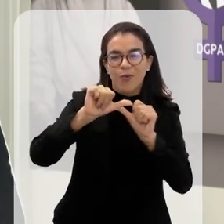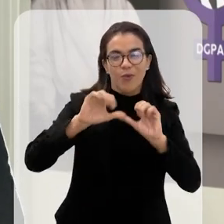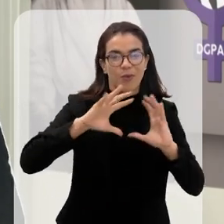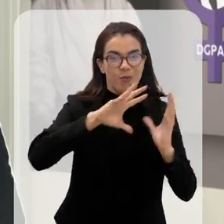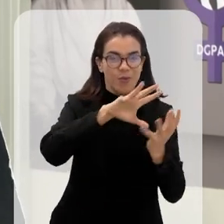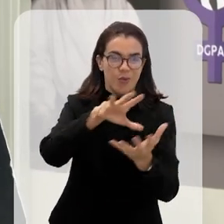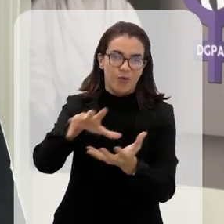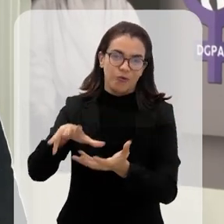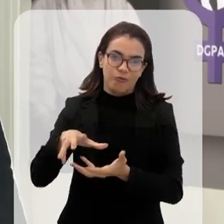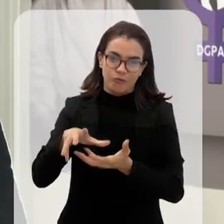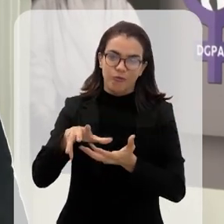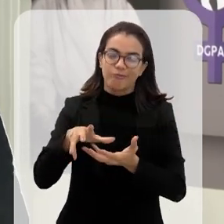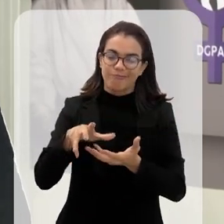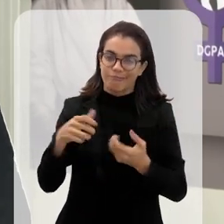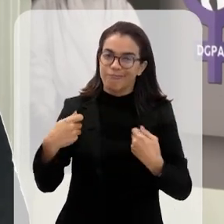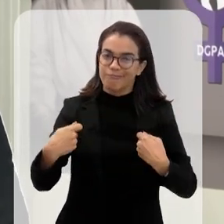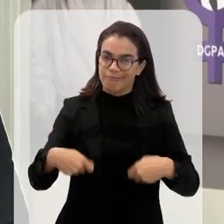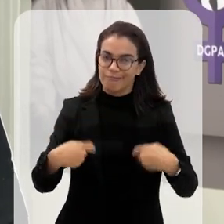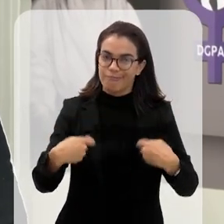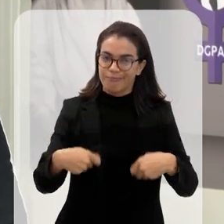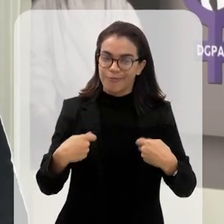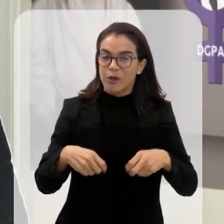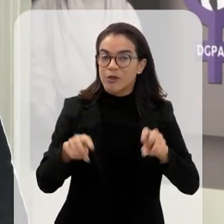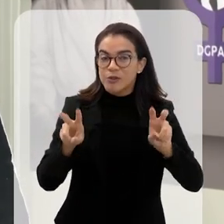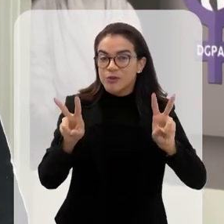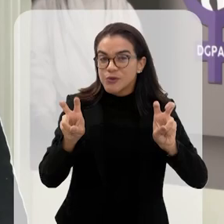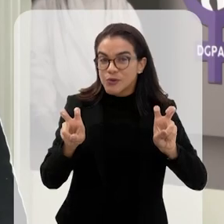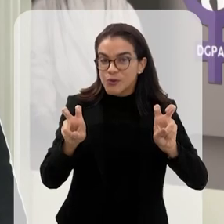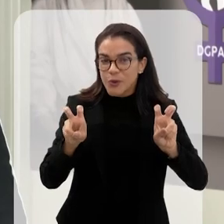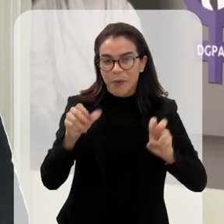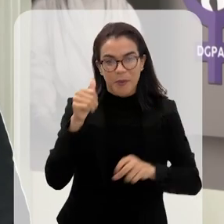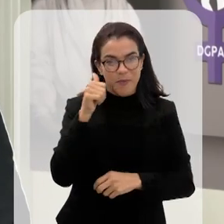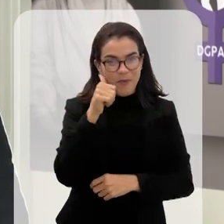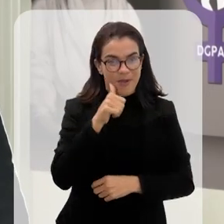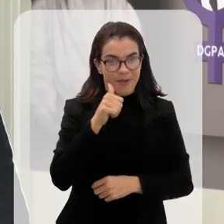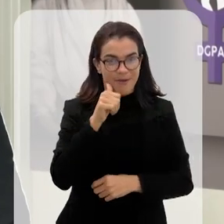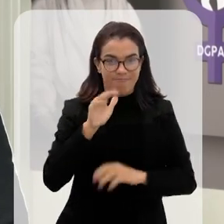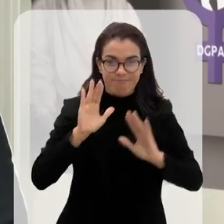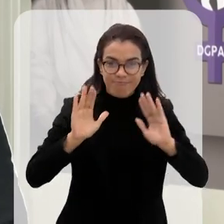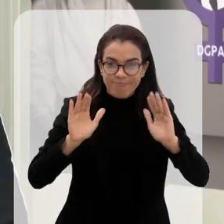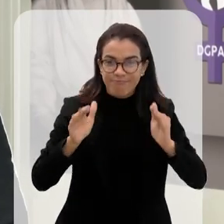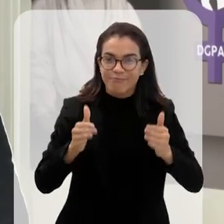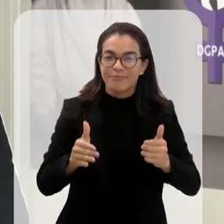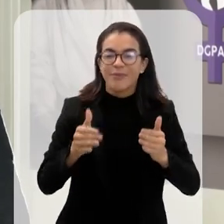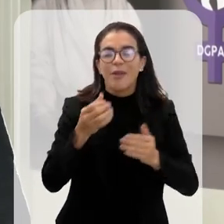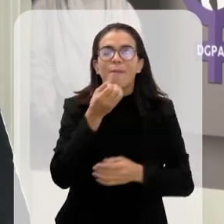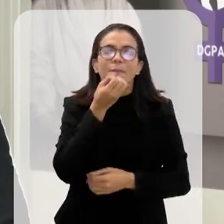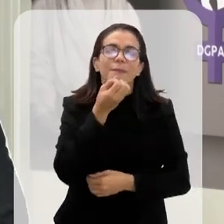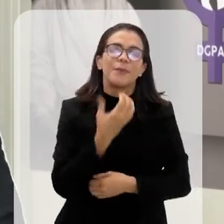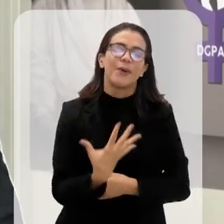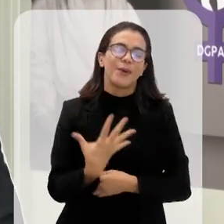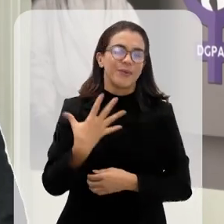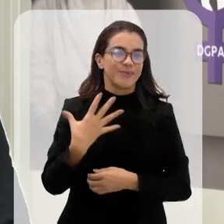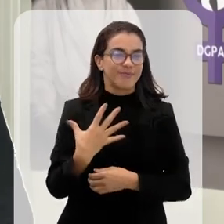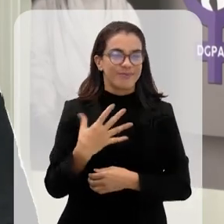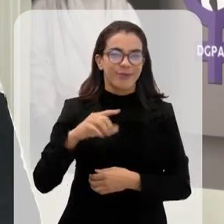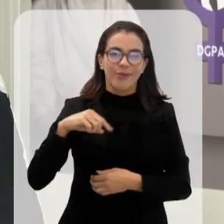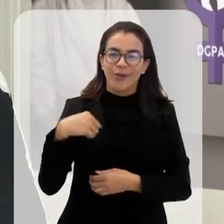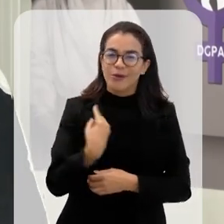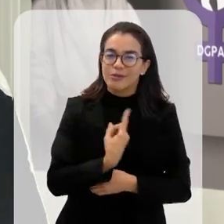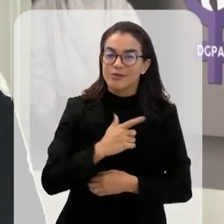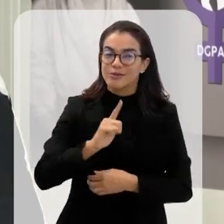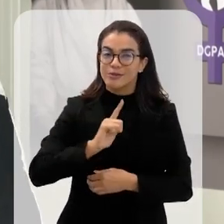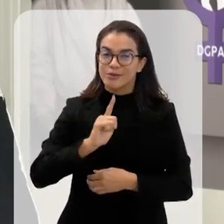precisamos transformar esse mundo, pelo menos no que diz respeito à mulher. E é muito bom quando nós temos